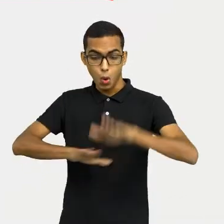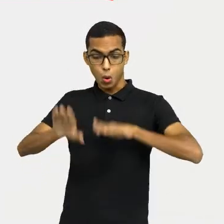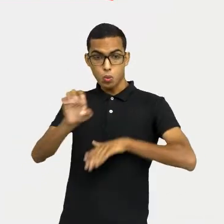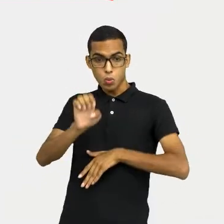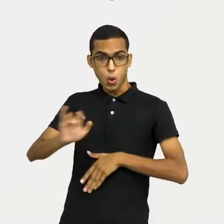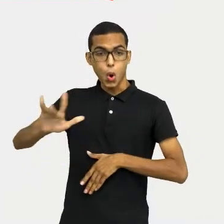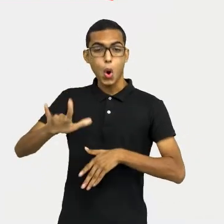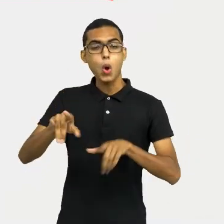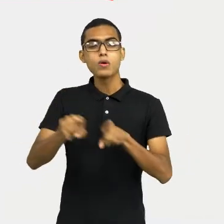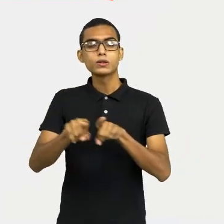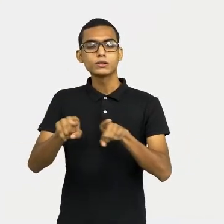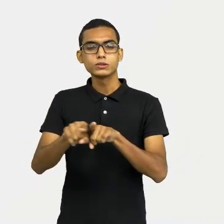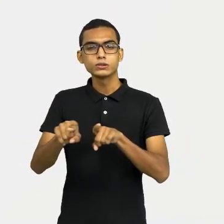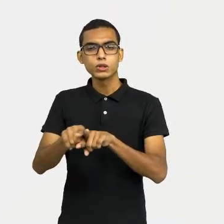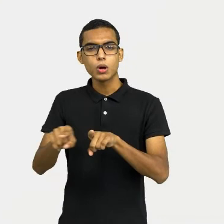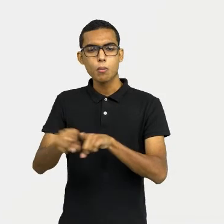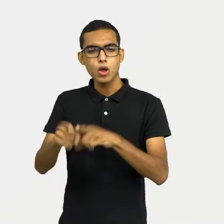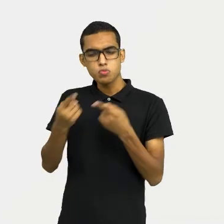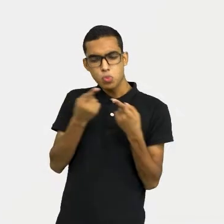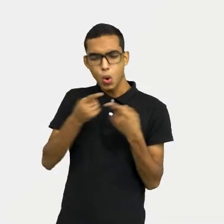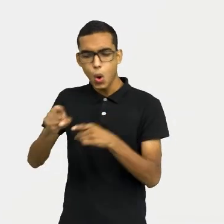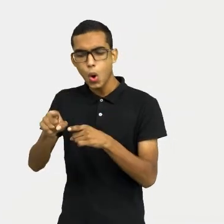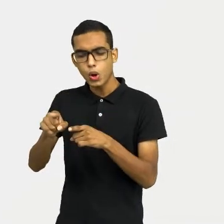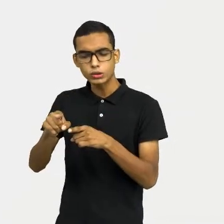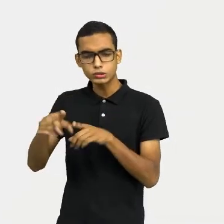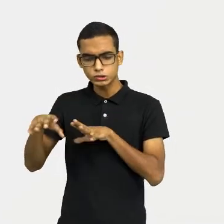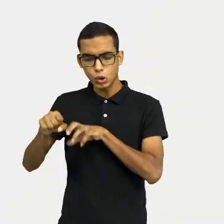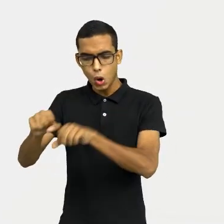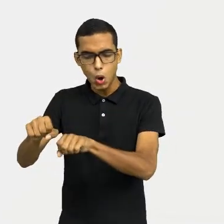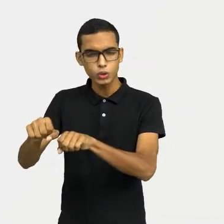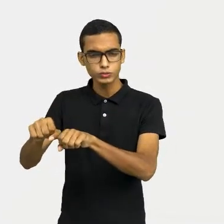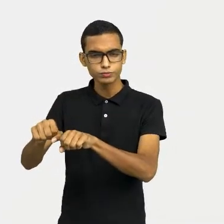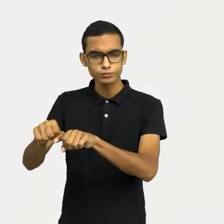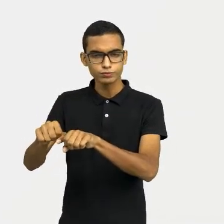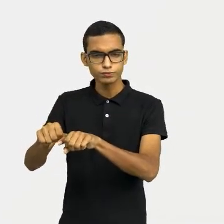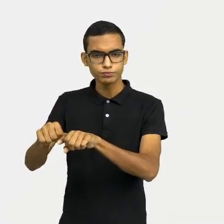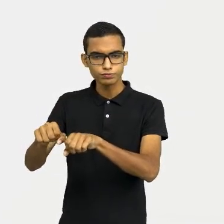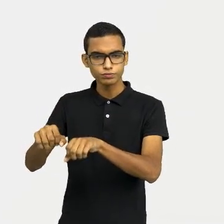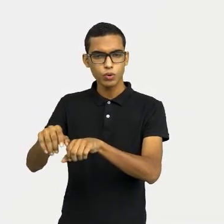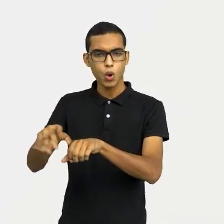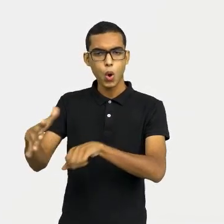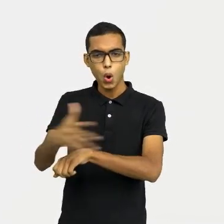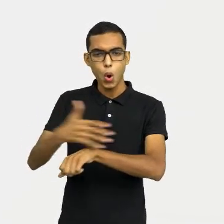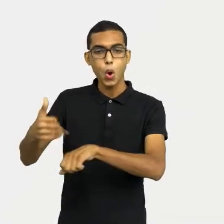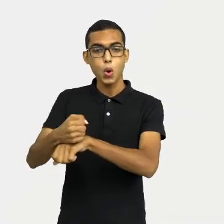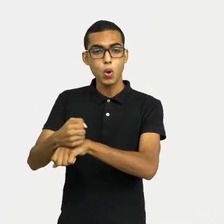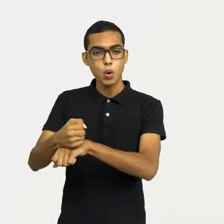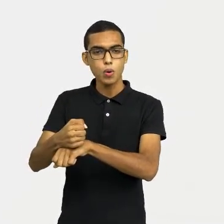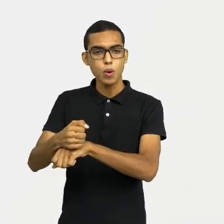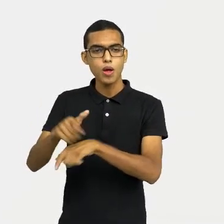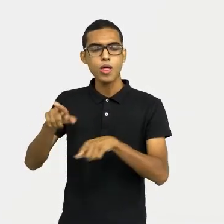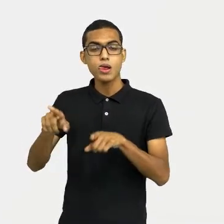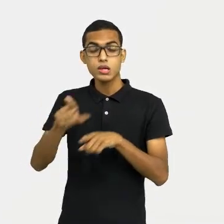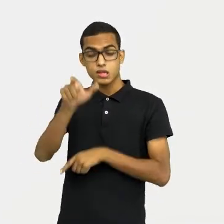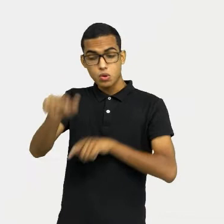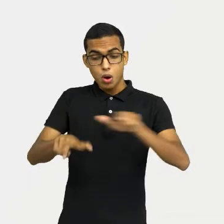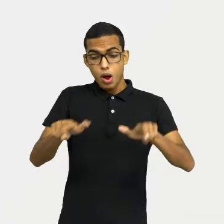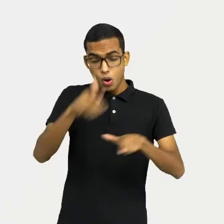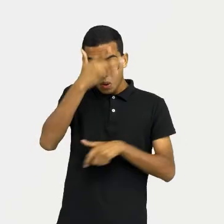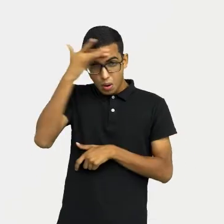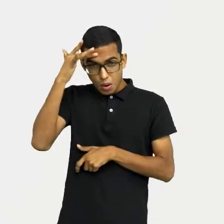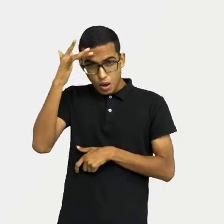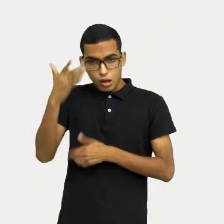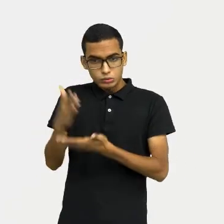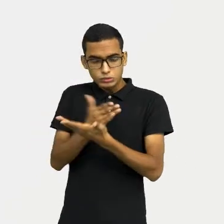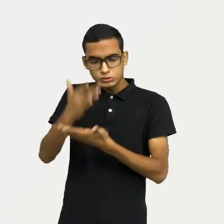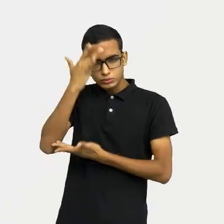uma década que, para muitos, foi de pessimismo e para alguns de ilusão, que bruscamente, vai ter aí, em consequência,